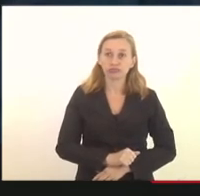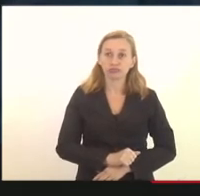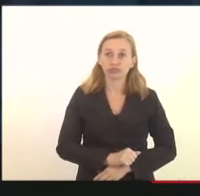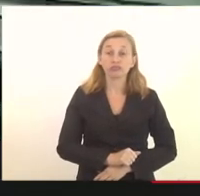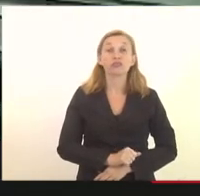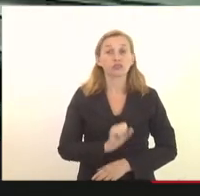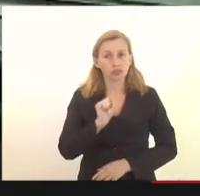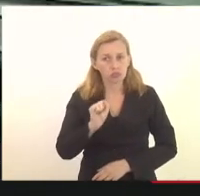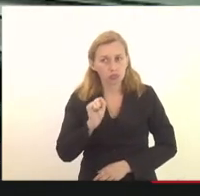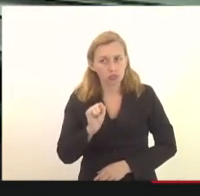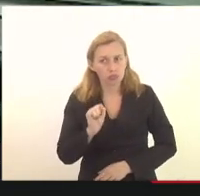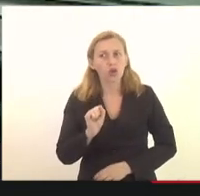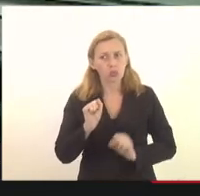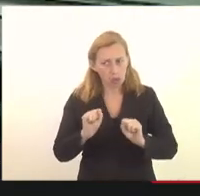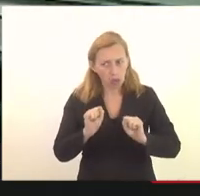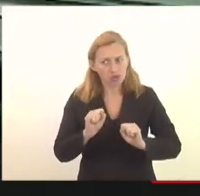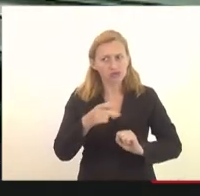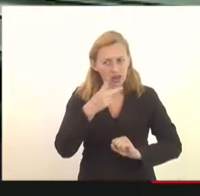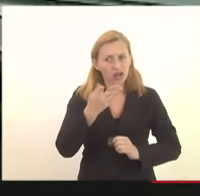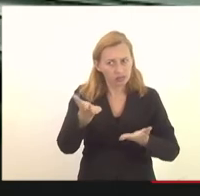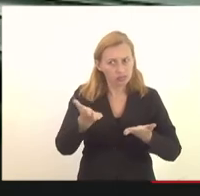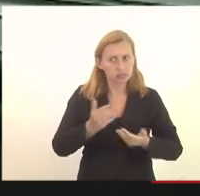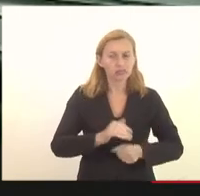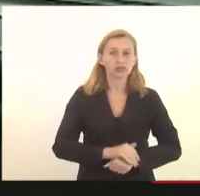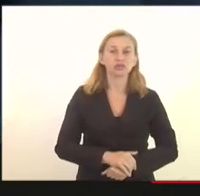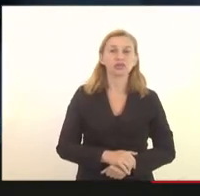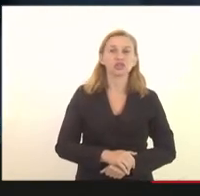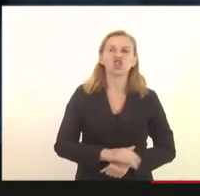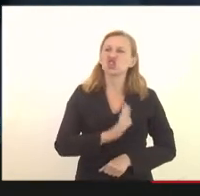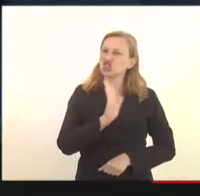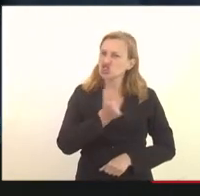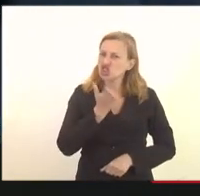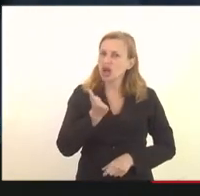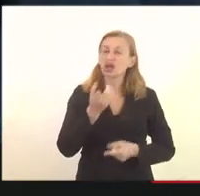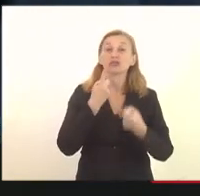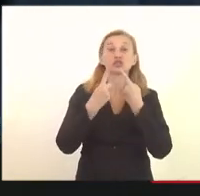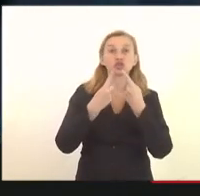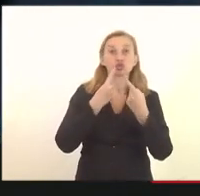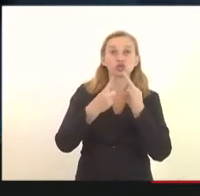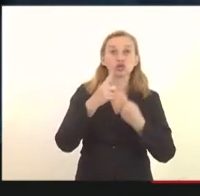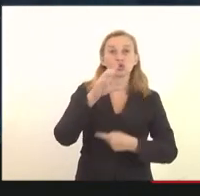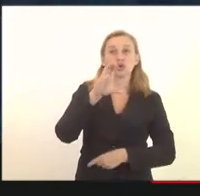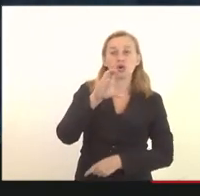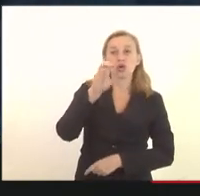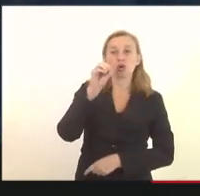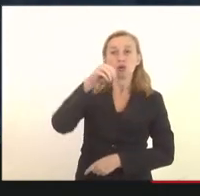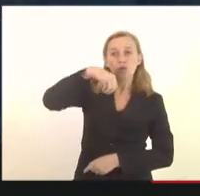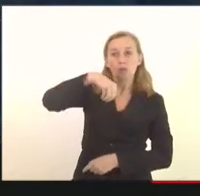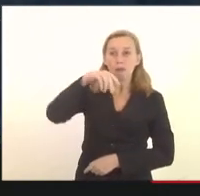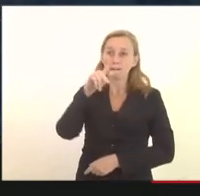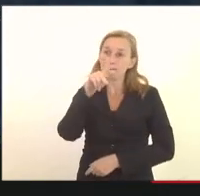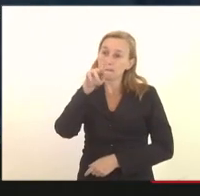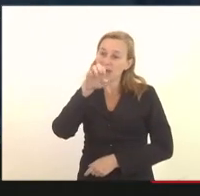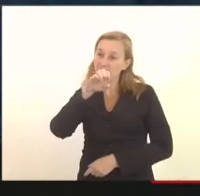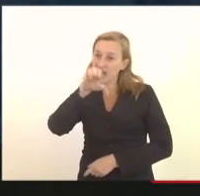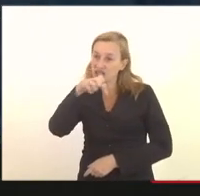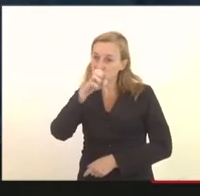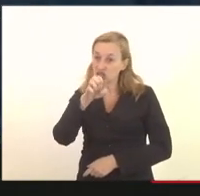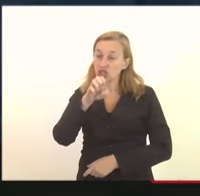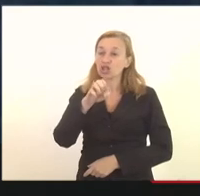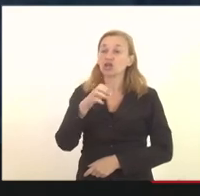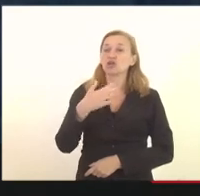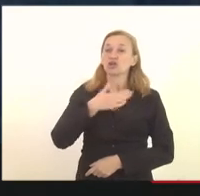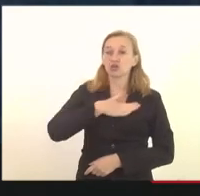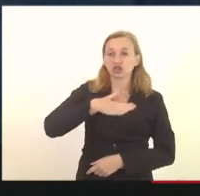Pois não? Me permite? Sim, senhor. Já que vamos discutir com o Perge, eu gostaria que o meu parecer, que já